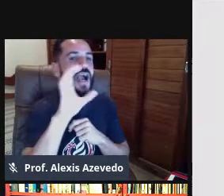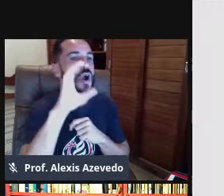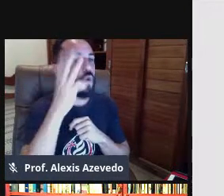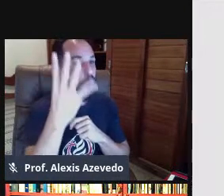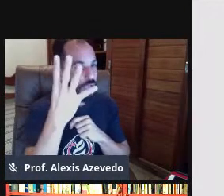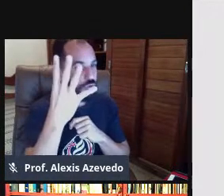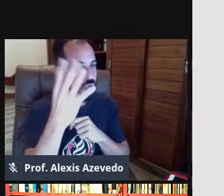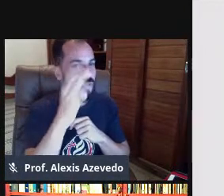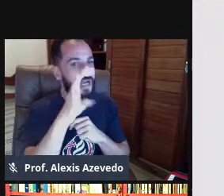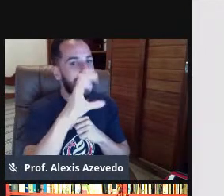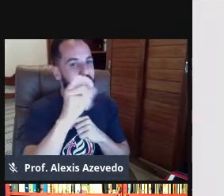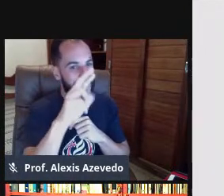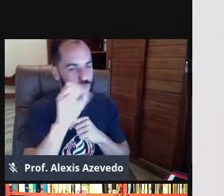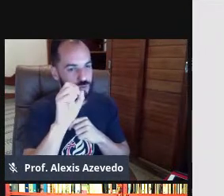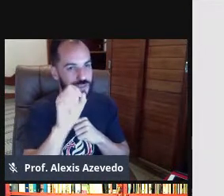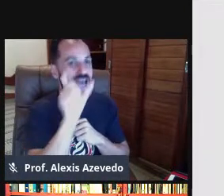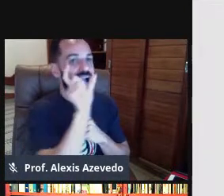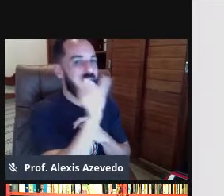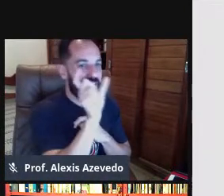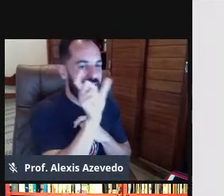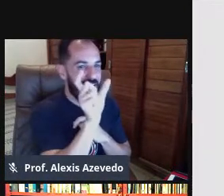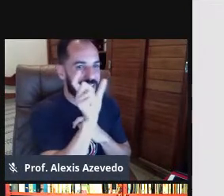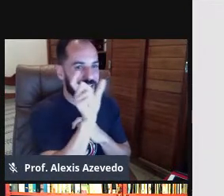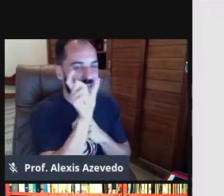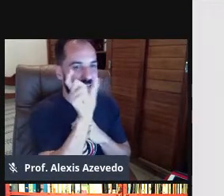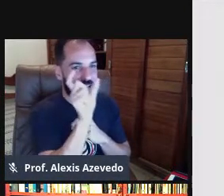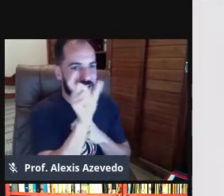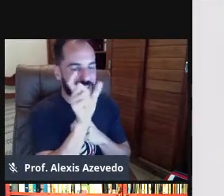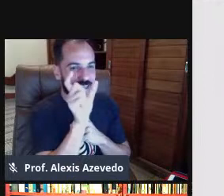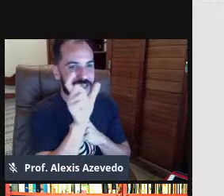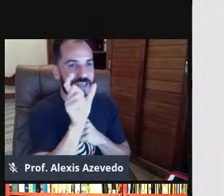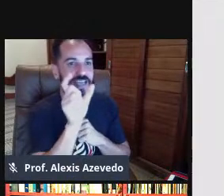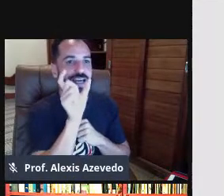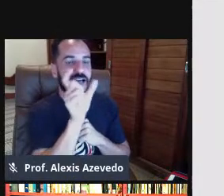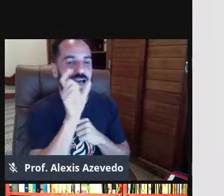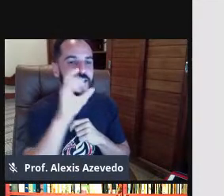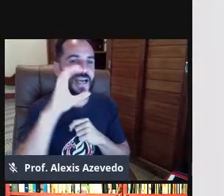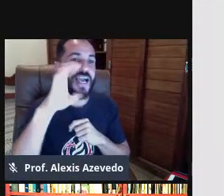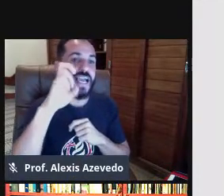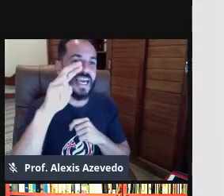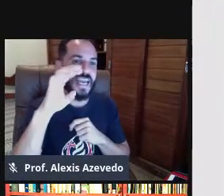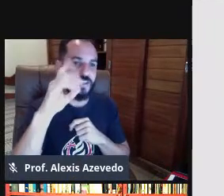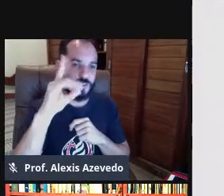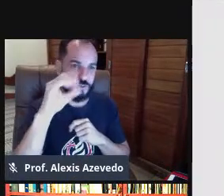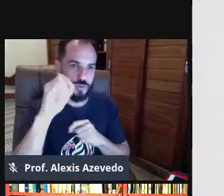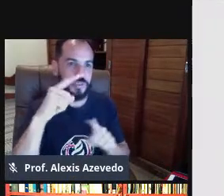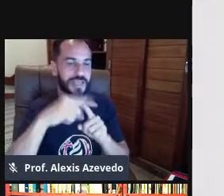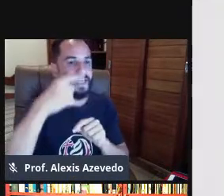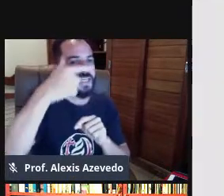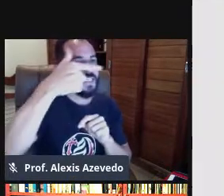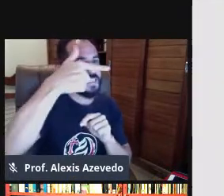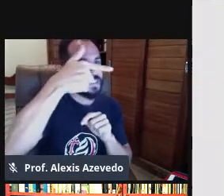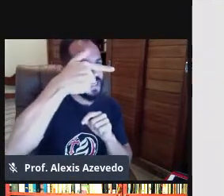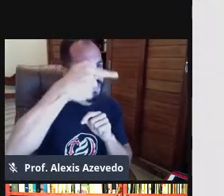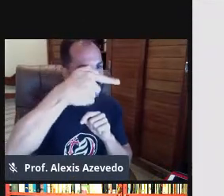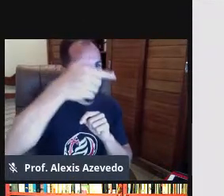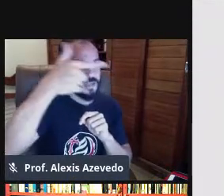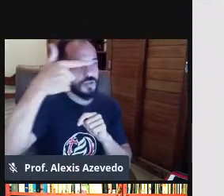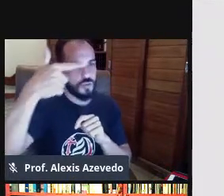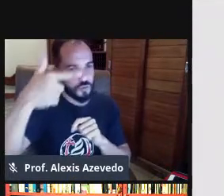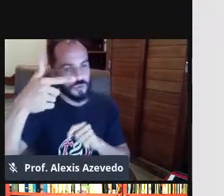cinco disciplinas, correspondem 5 dias da semana, né? Poderia falar de segunda, terça, quarta, quinta e sexta,